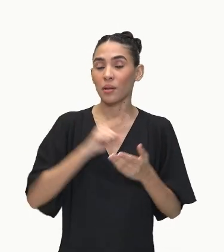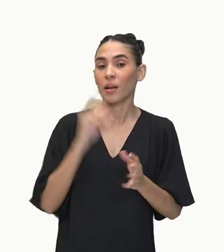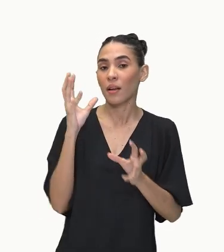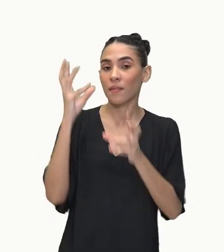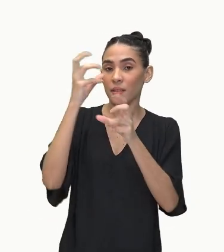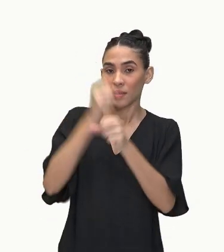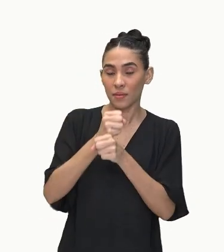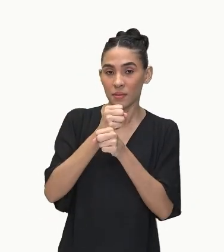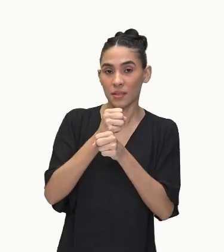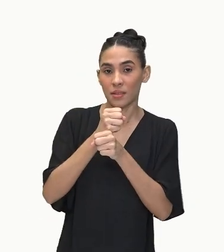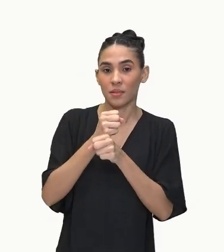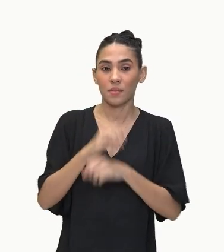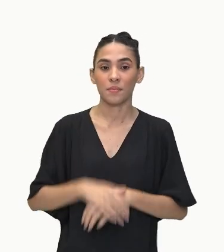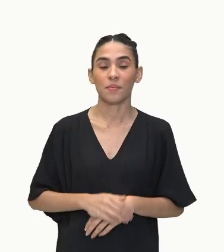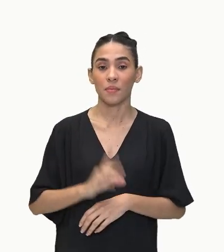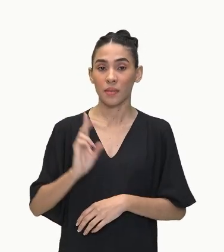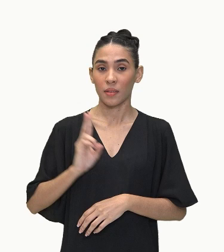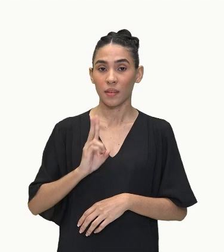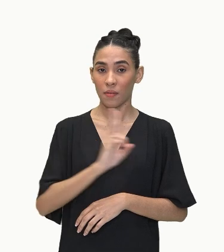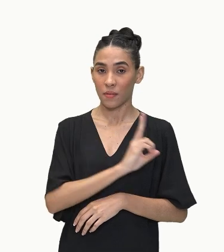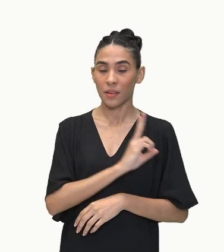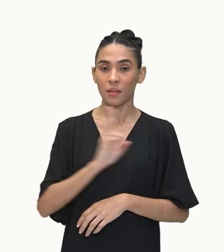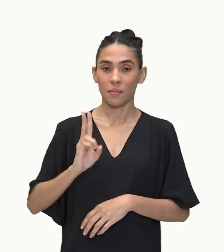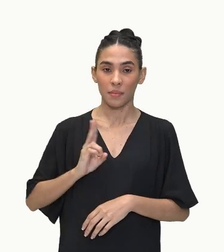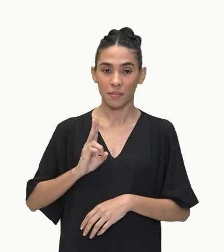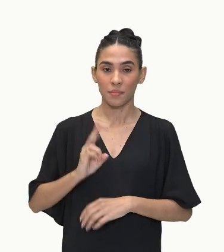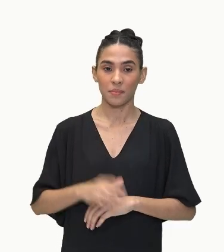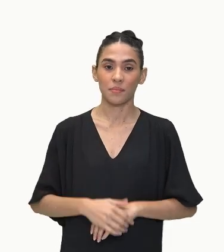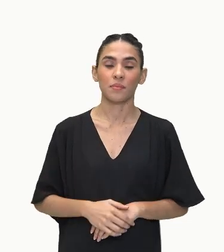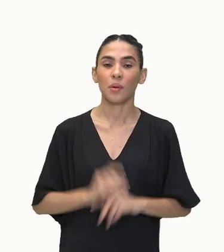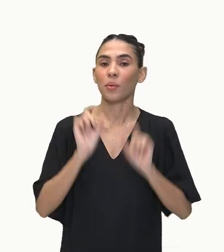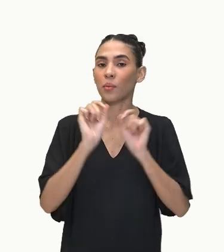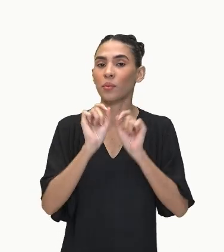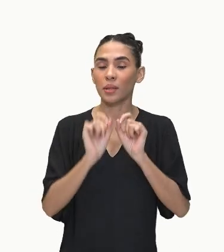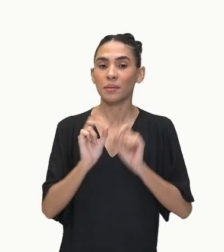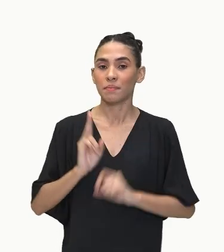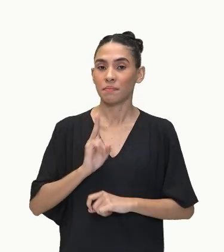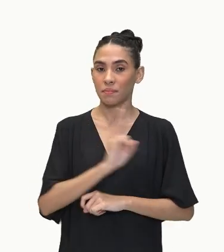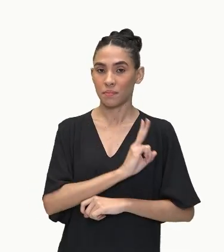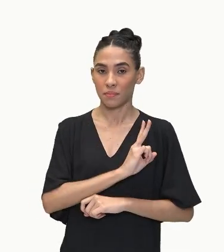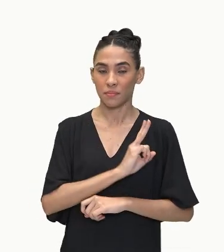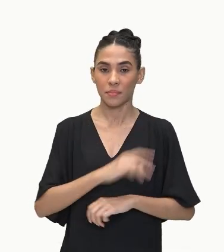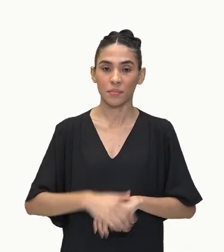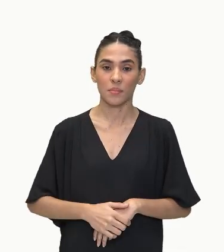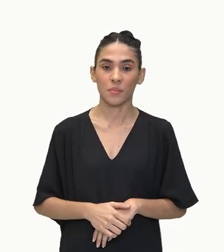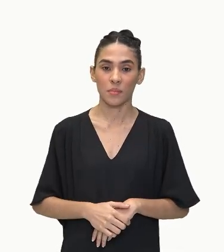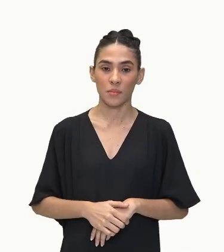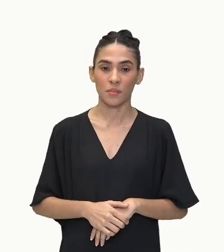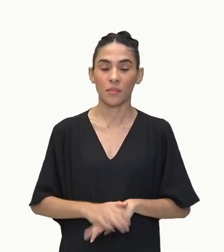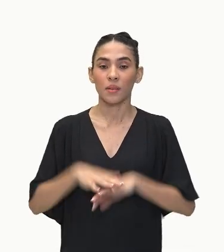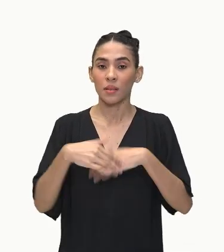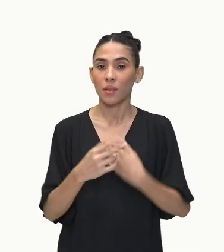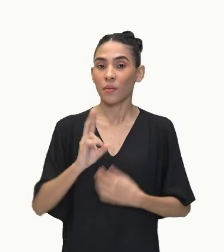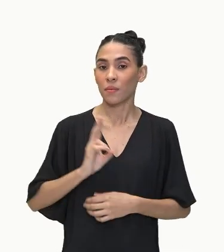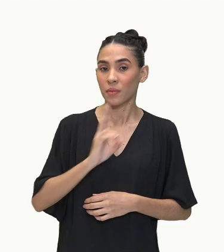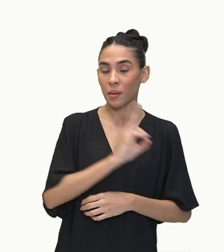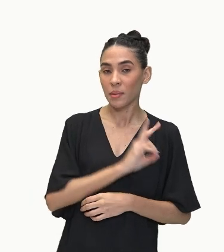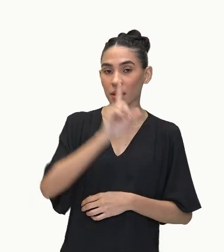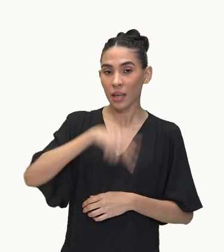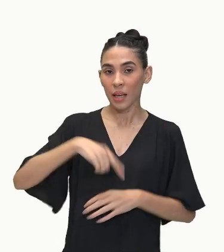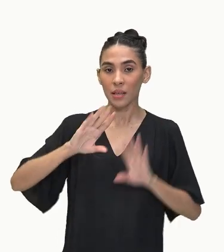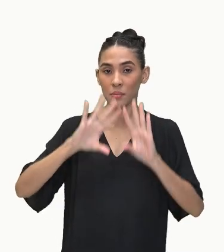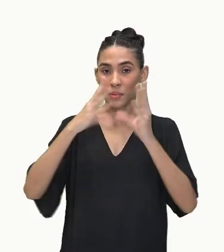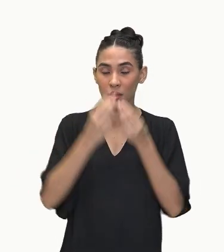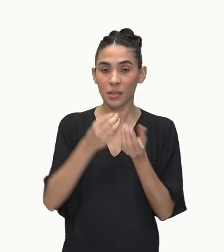nós vamos rever as vitaminas, né? O que são as vitaminas? As vitaminas são